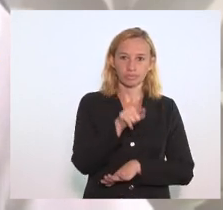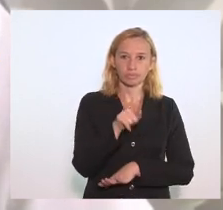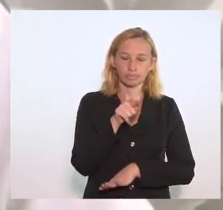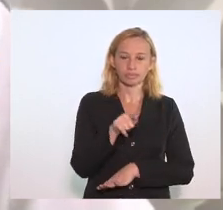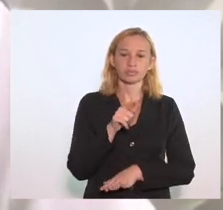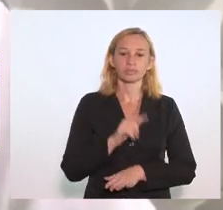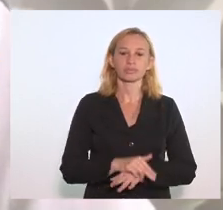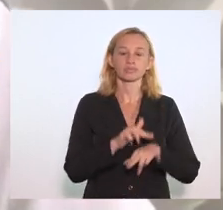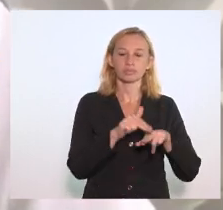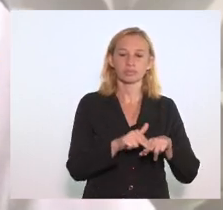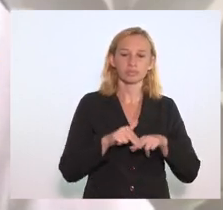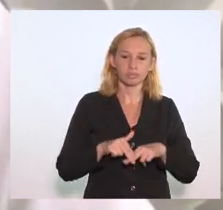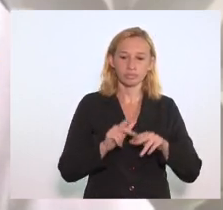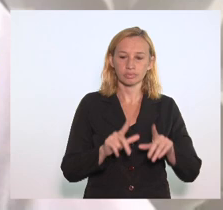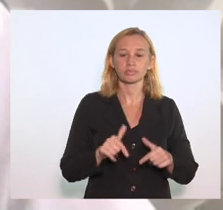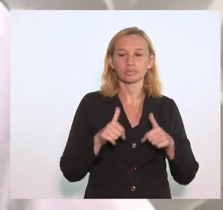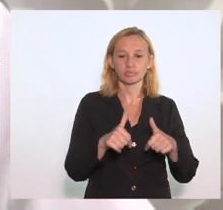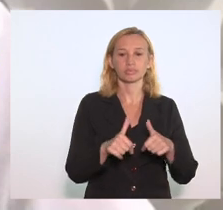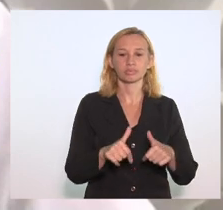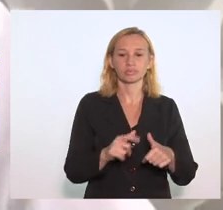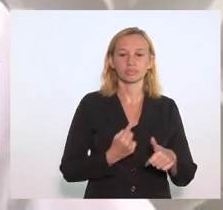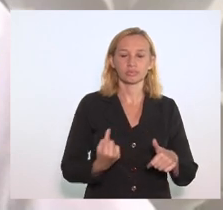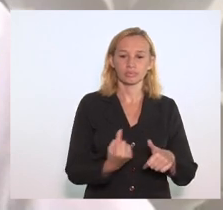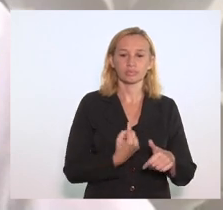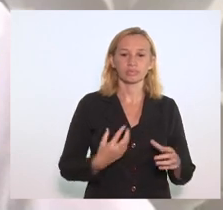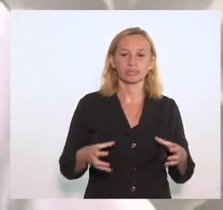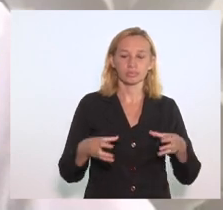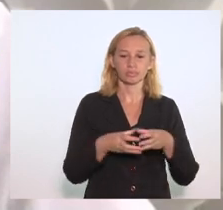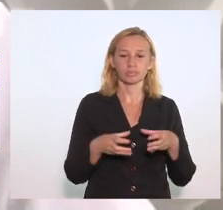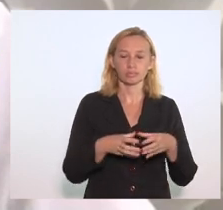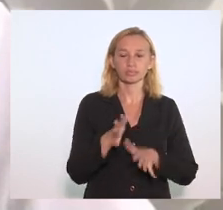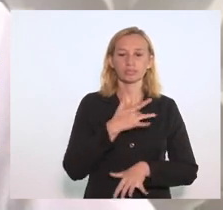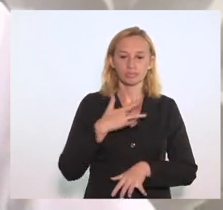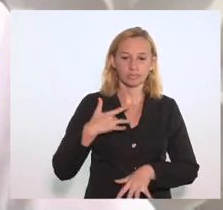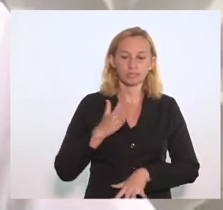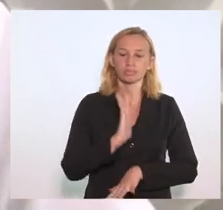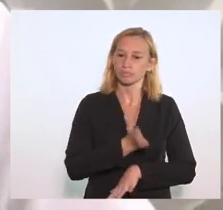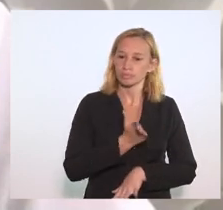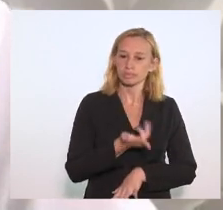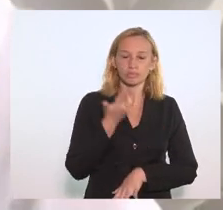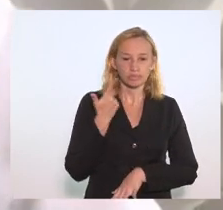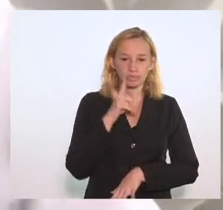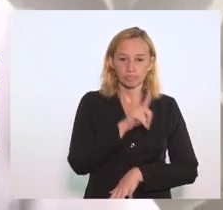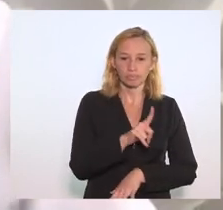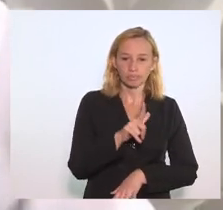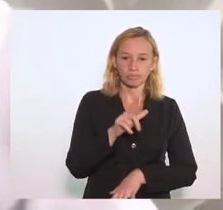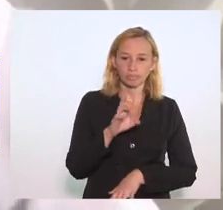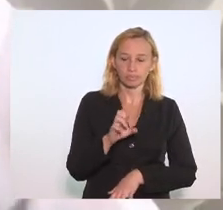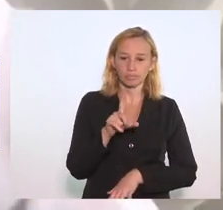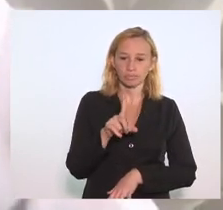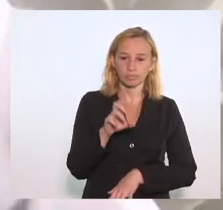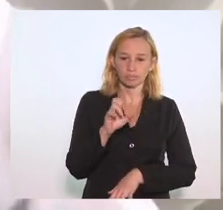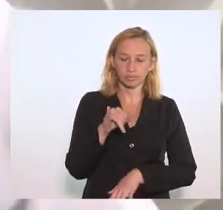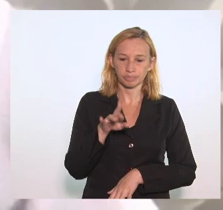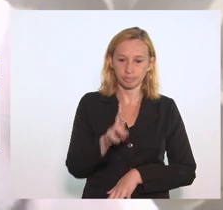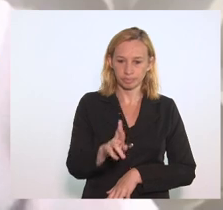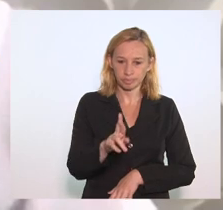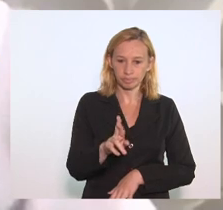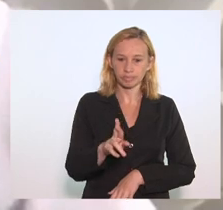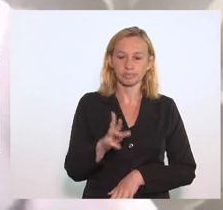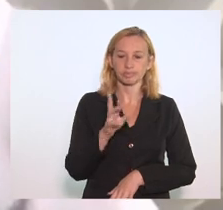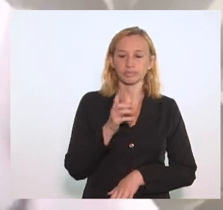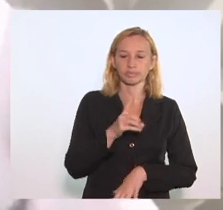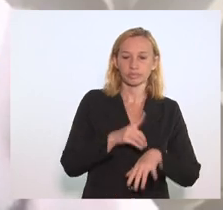da ação, da nossa ação na Comissão de Saúde, que ele já conseguiu eliminar, né? O doutor Rodrigo tem